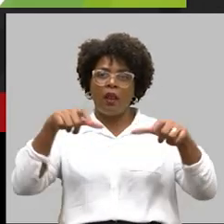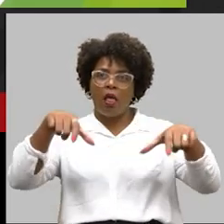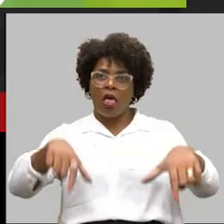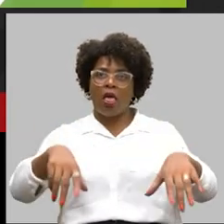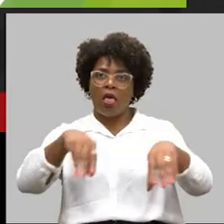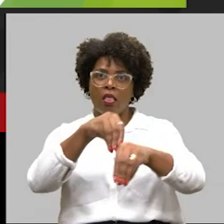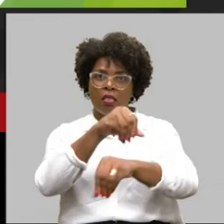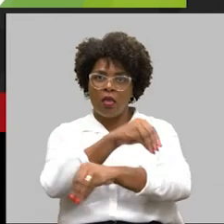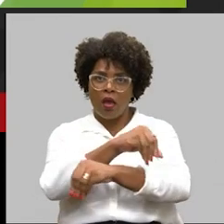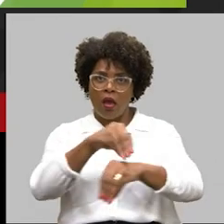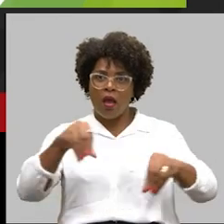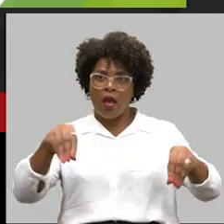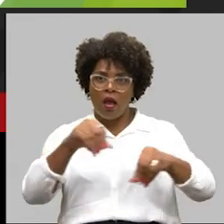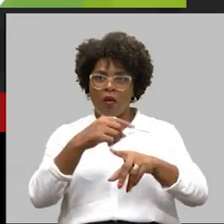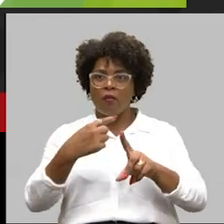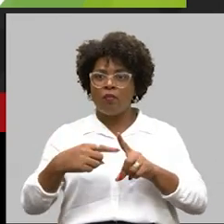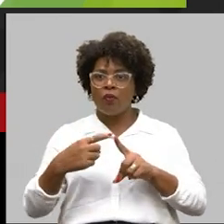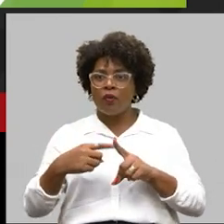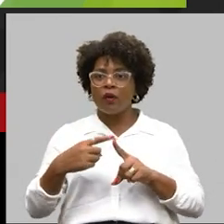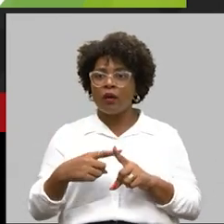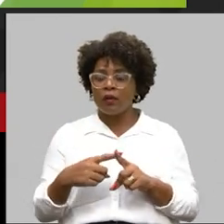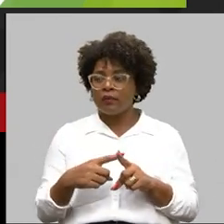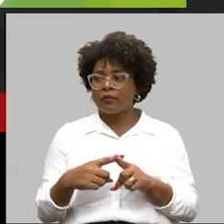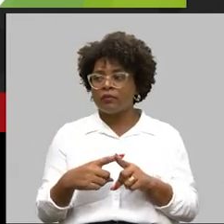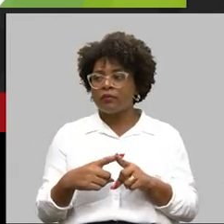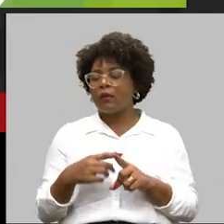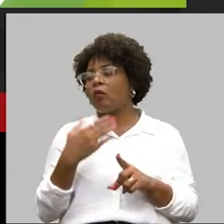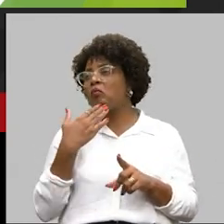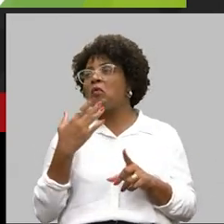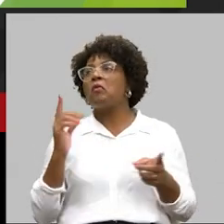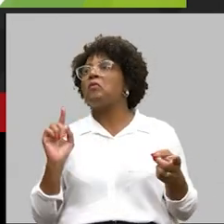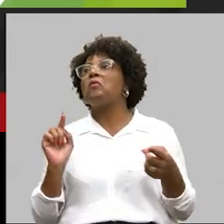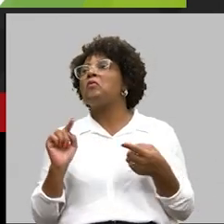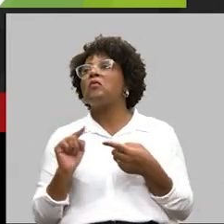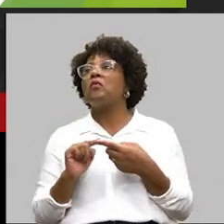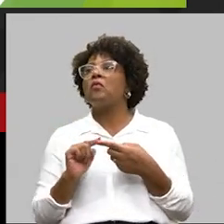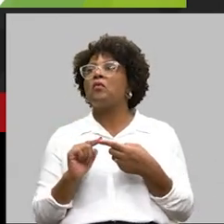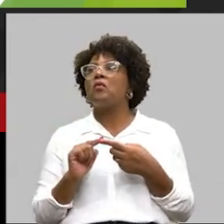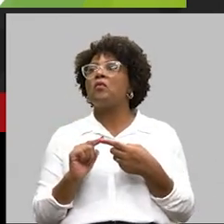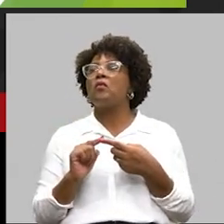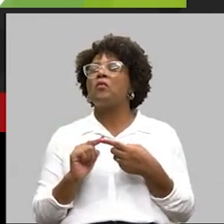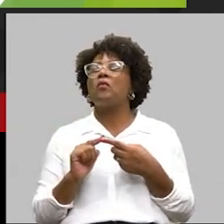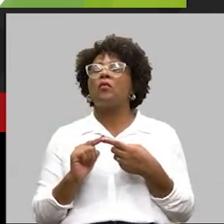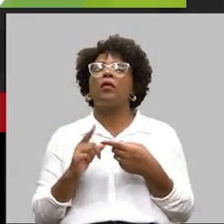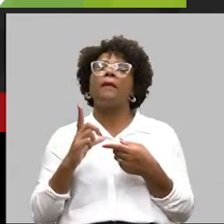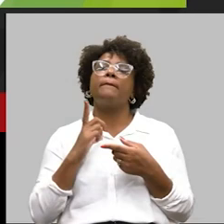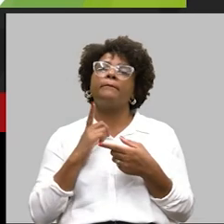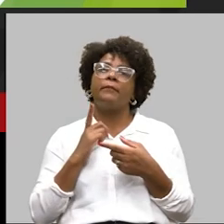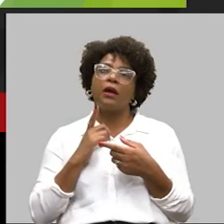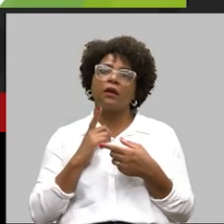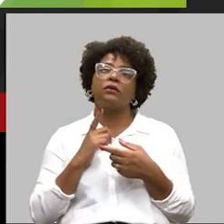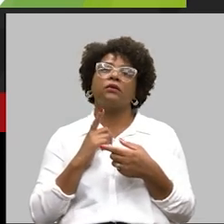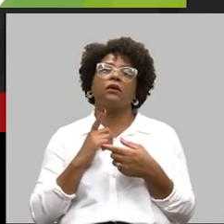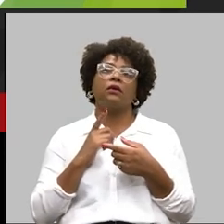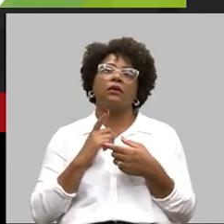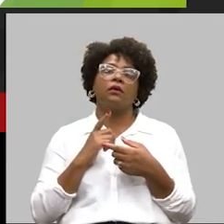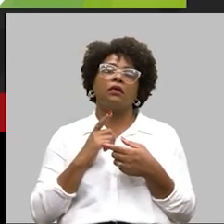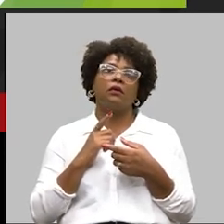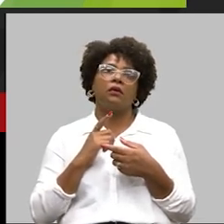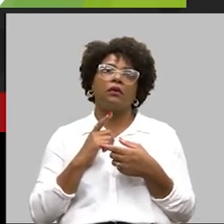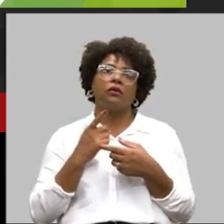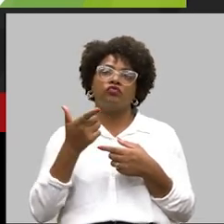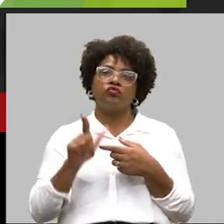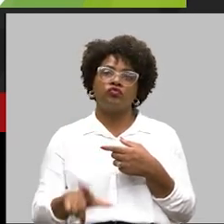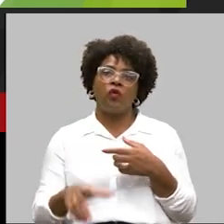a luta pela terra por quê Para quê Para pra gente retomar O nossos né o nosso